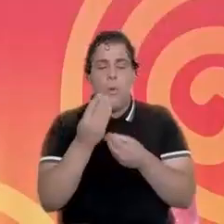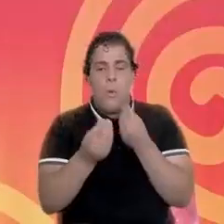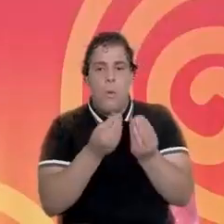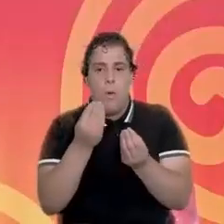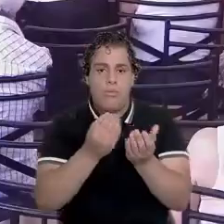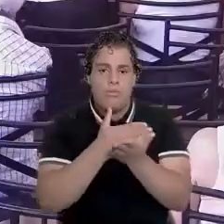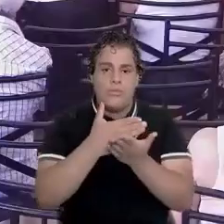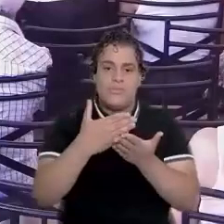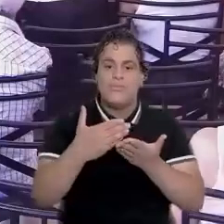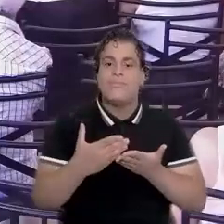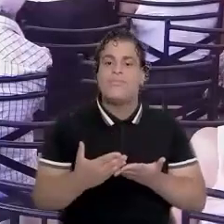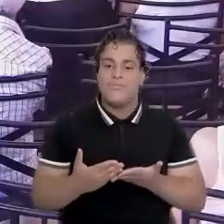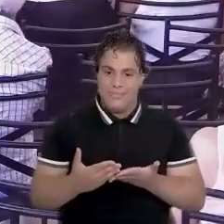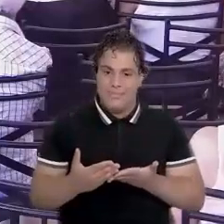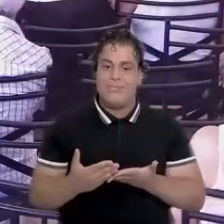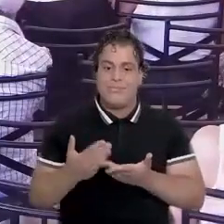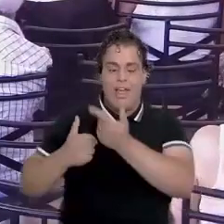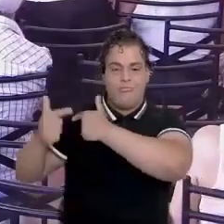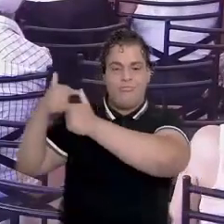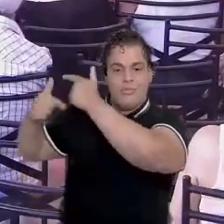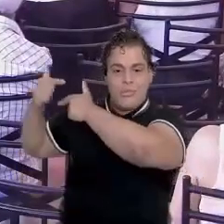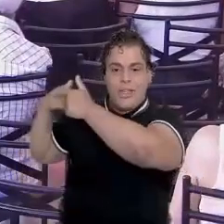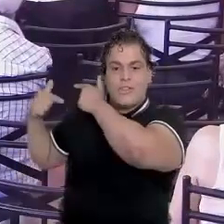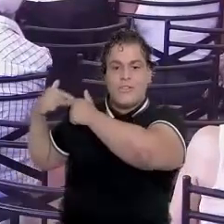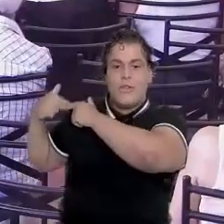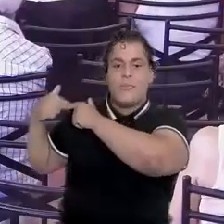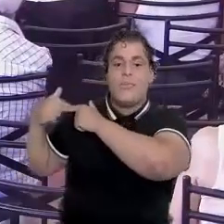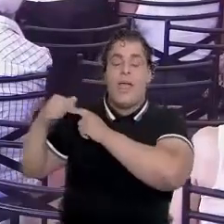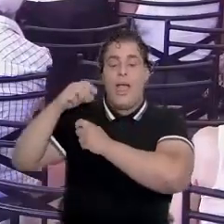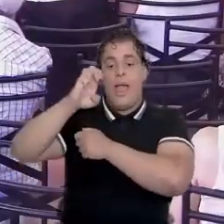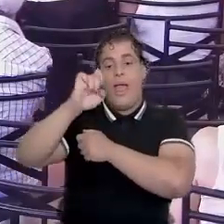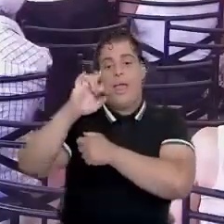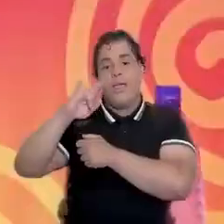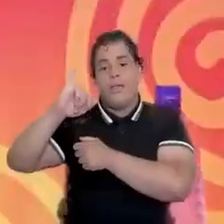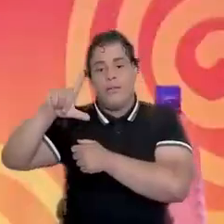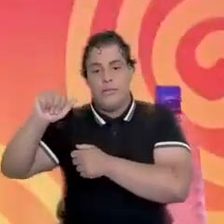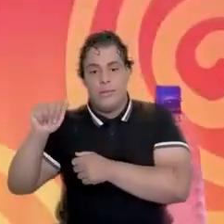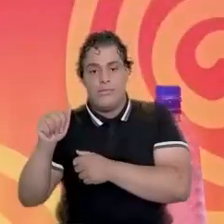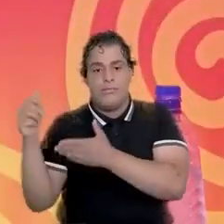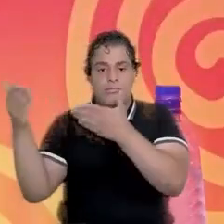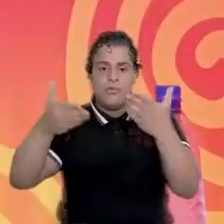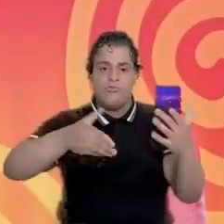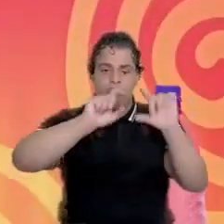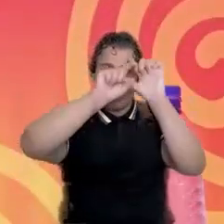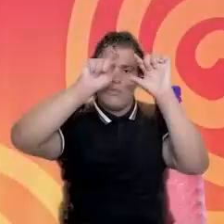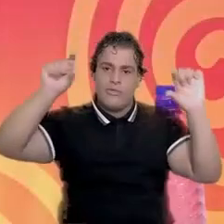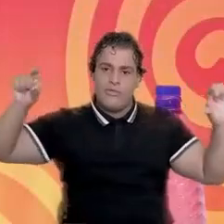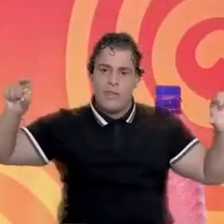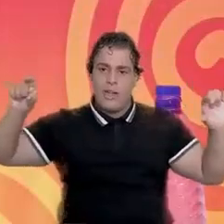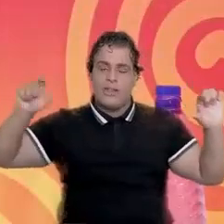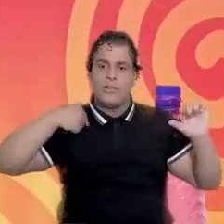E a Erilda, ela me trouxe uma frase que mexeu bastante comigo, quando ela falou que